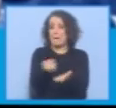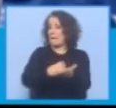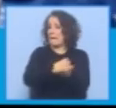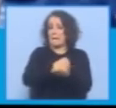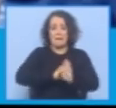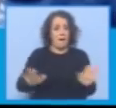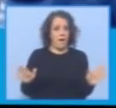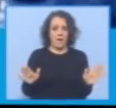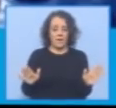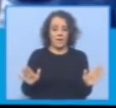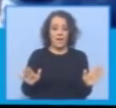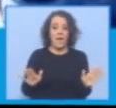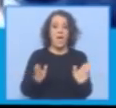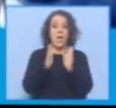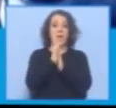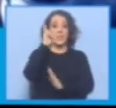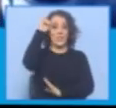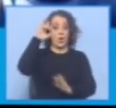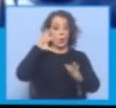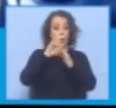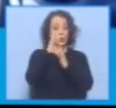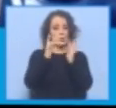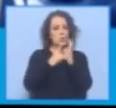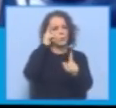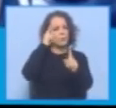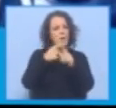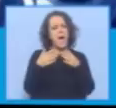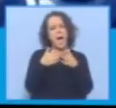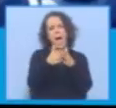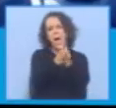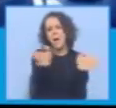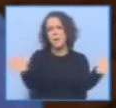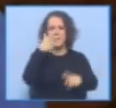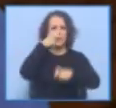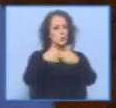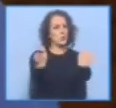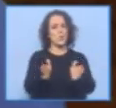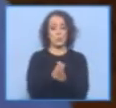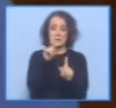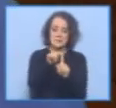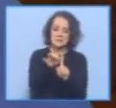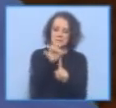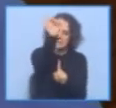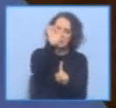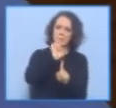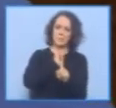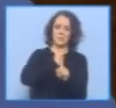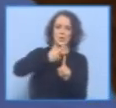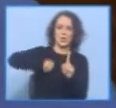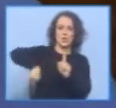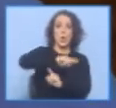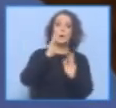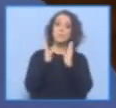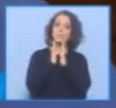portanto, o Deus de Jesus é aquele que se abre a todos. E este, para mim, é o ponto que ainda nós, os da